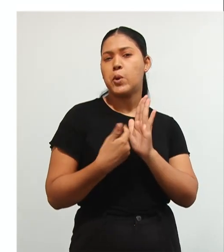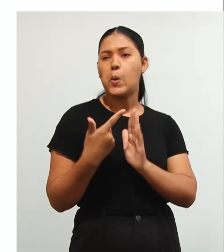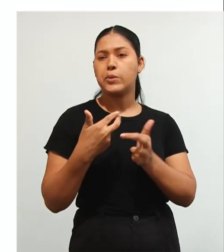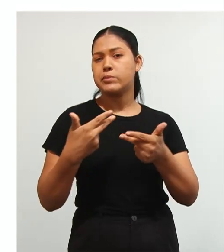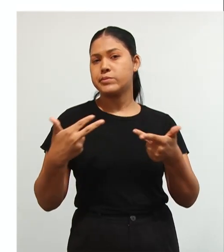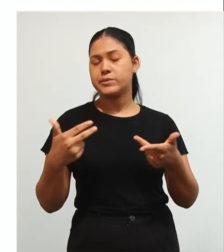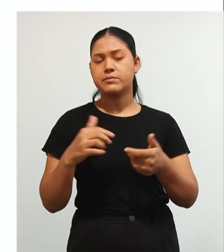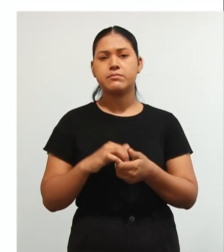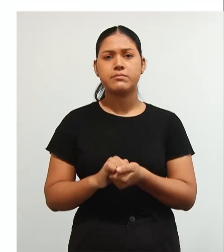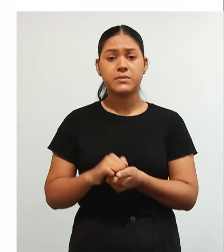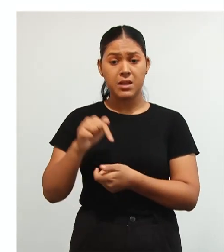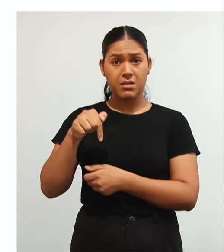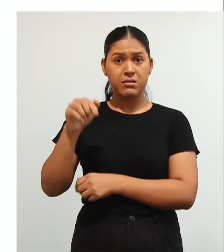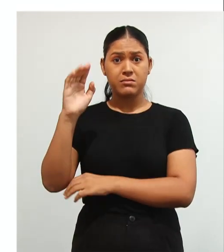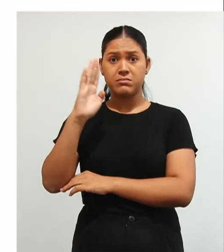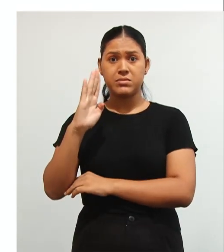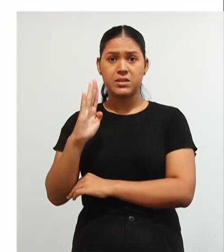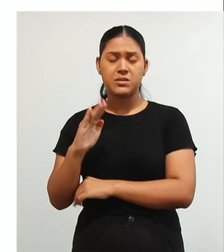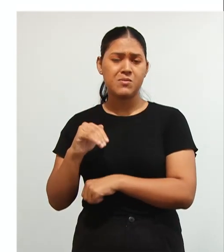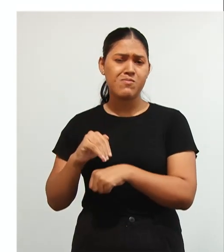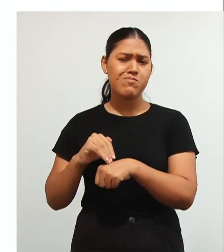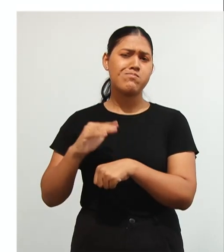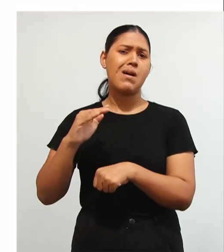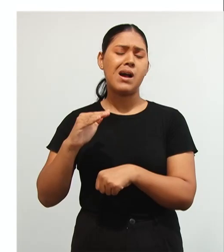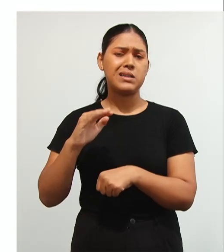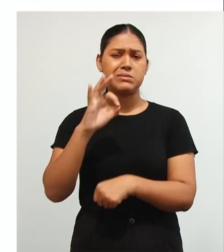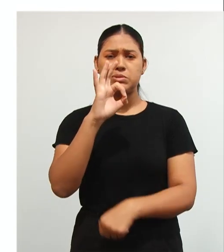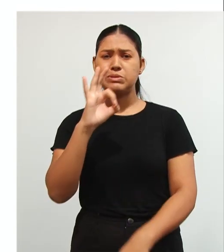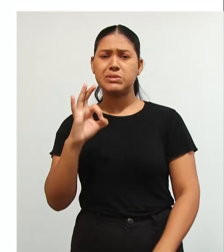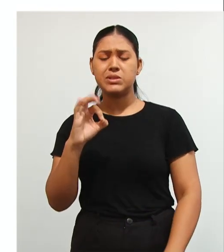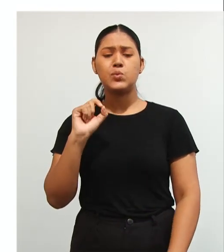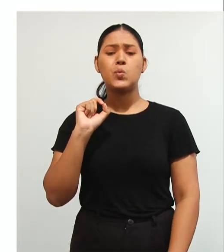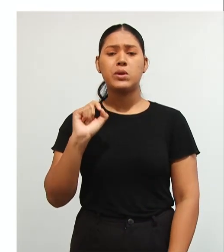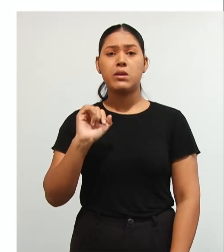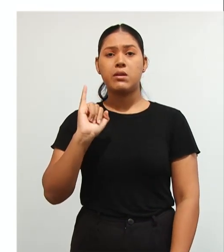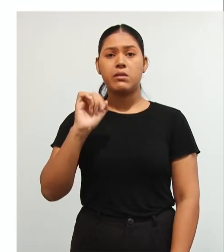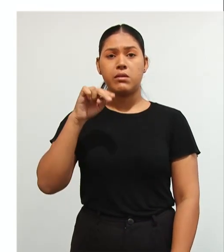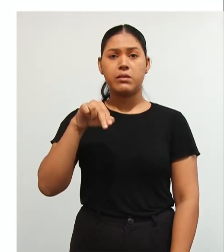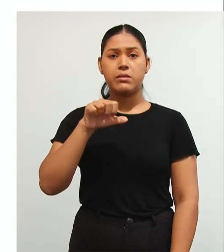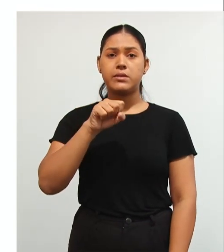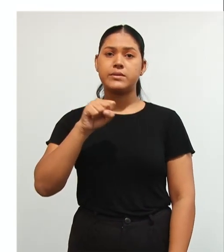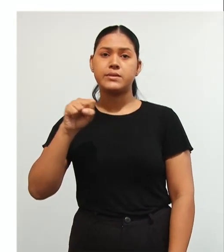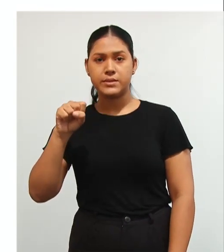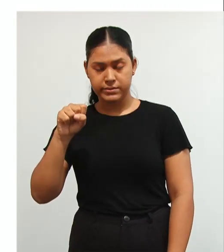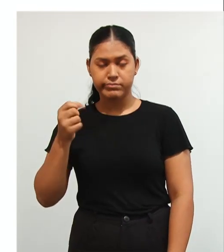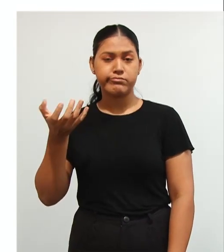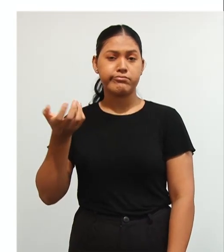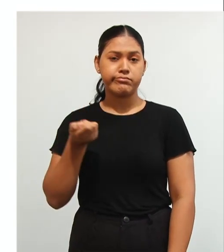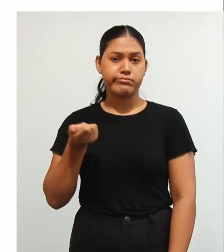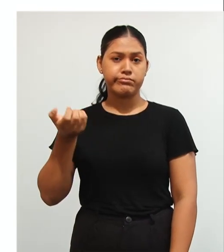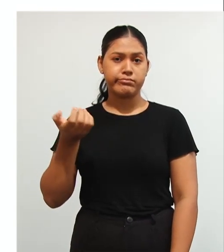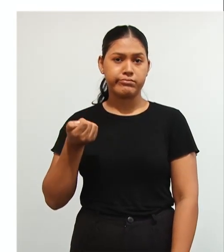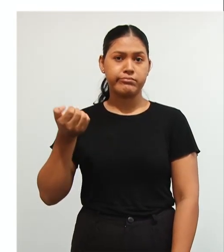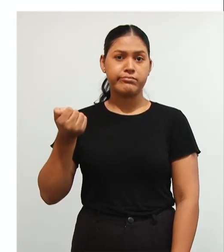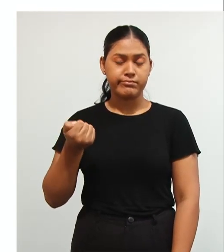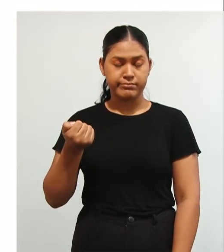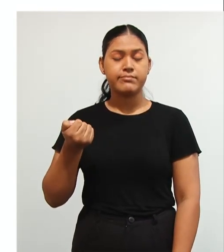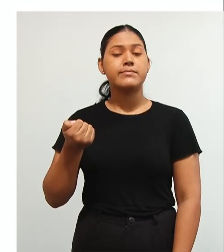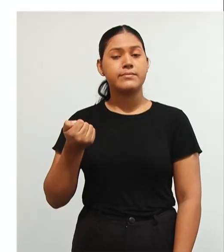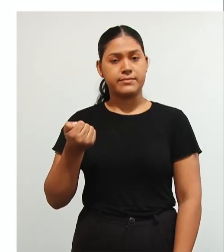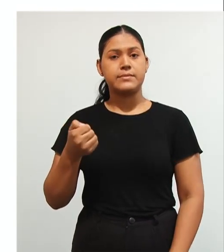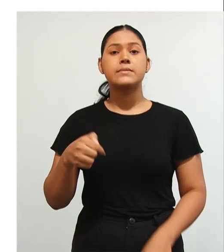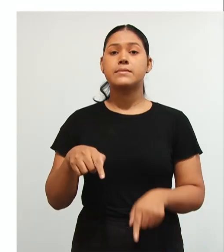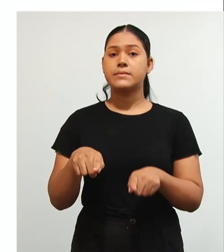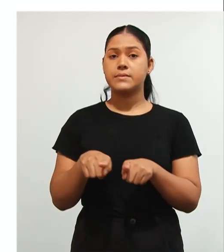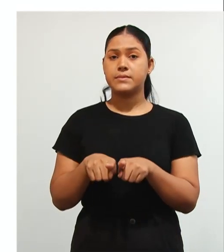público do Brasil são os benefícios do INSS. Além disso, nós pagamos 5 bilhões de gastos de